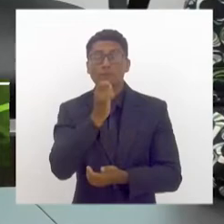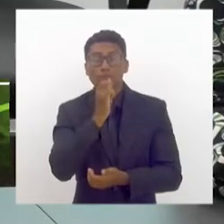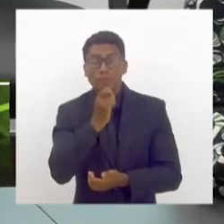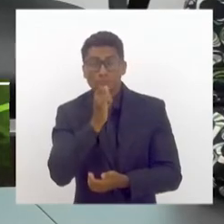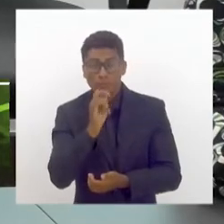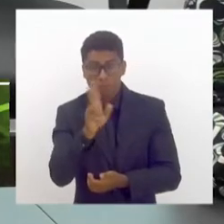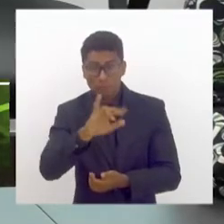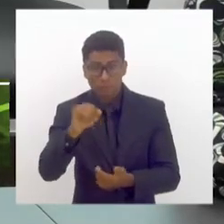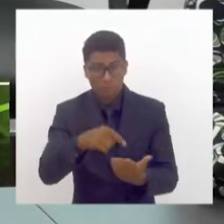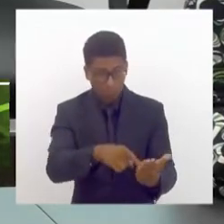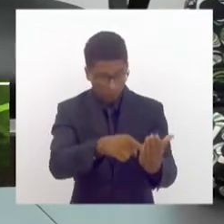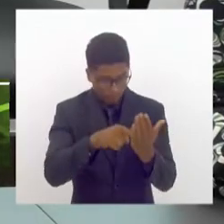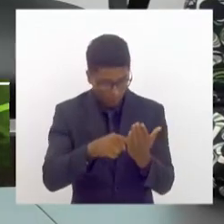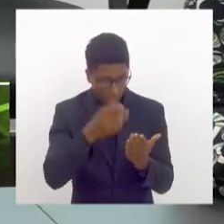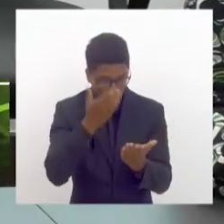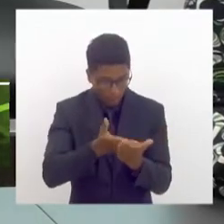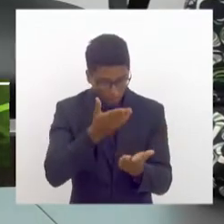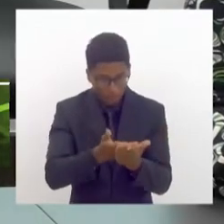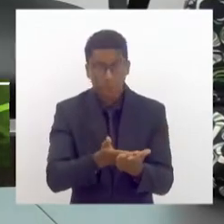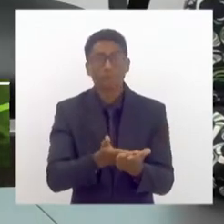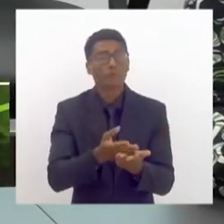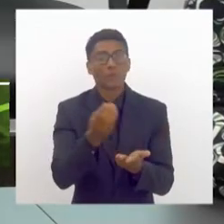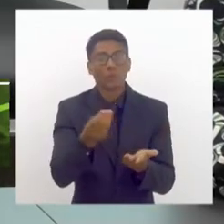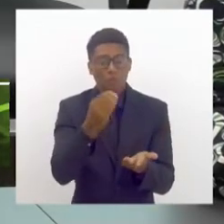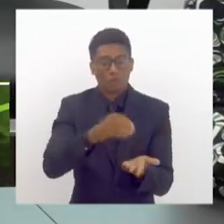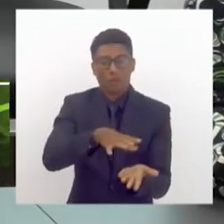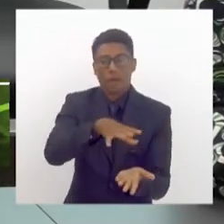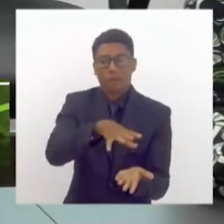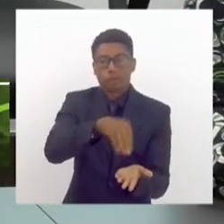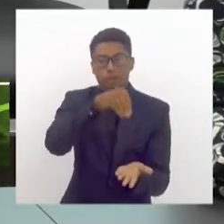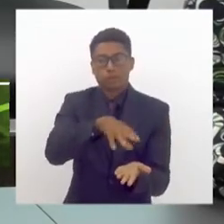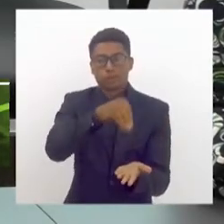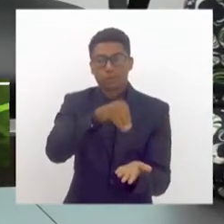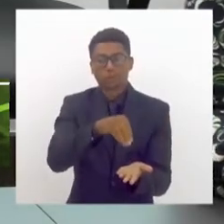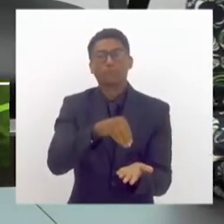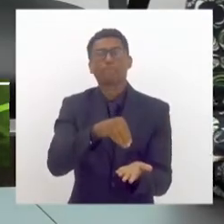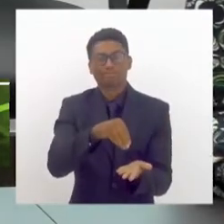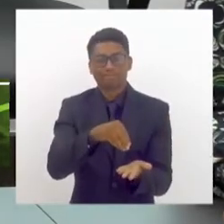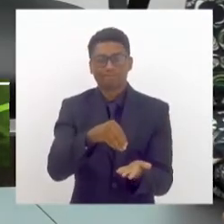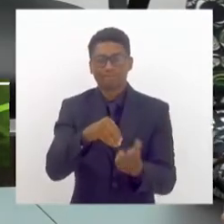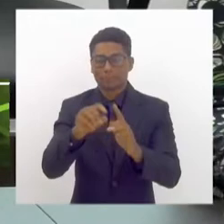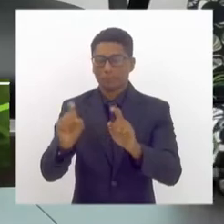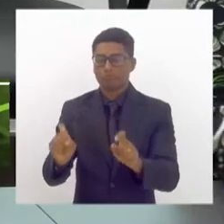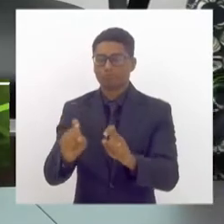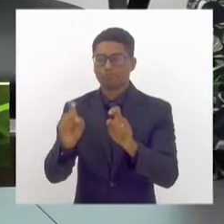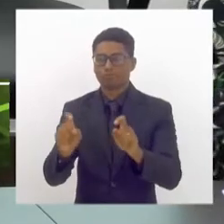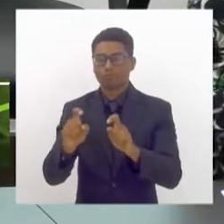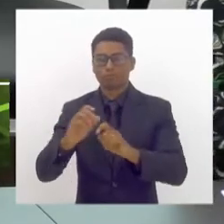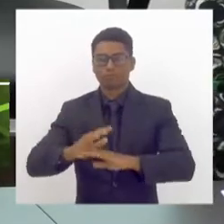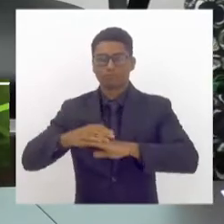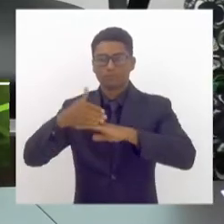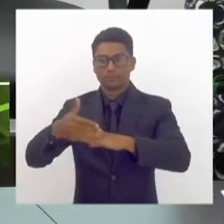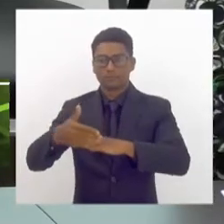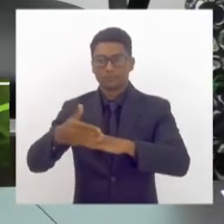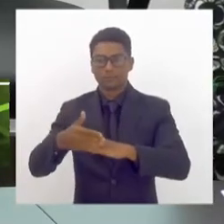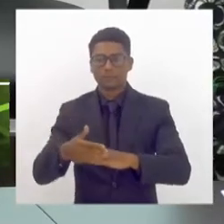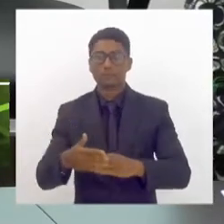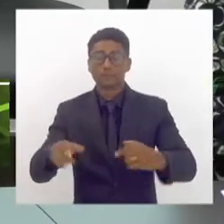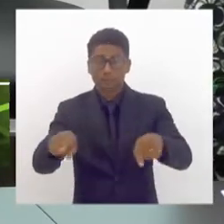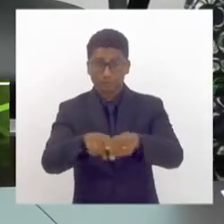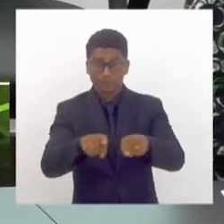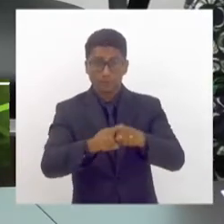encaminhados, eles são previamente digitalizados. Os processos do Conselho respondem à lei de proteção de